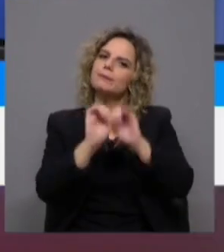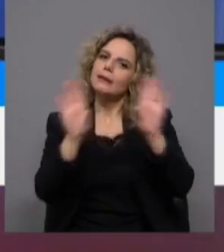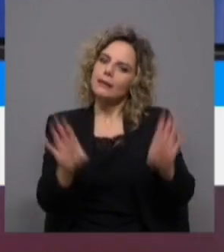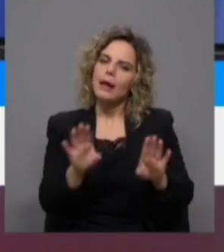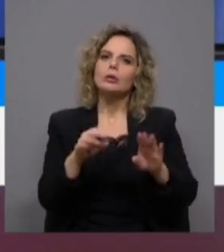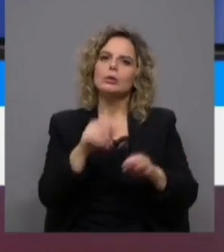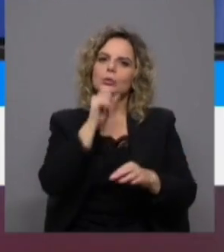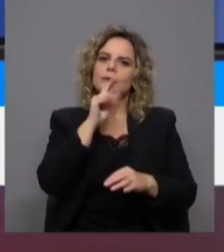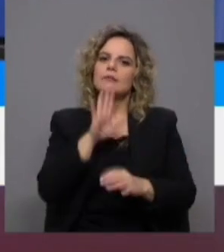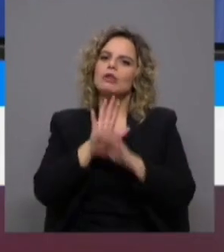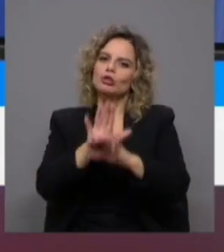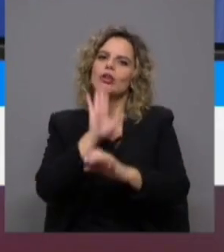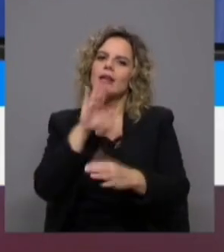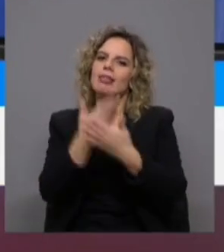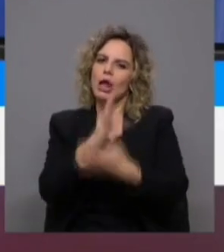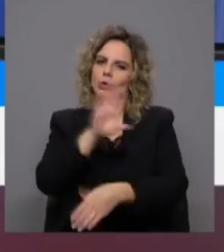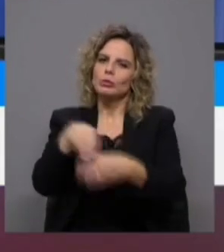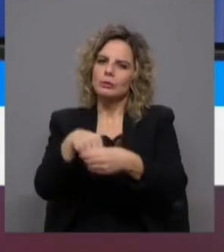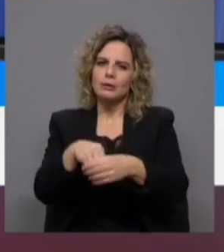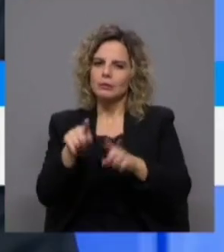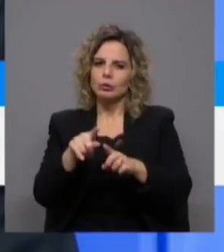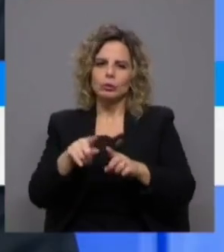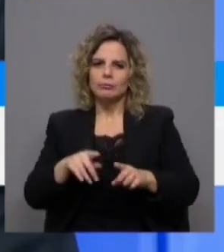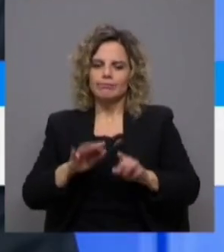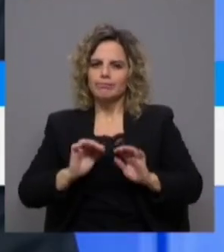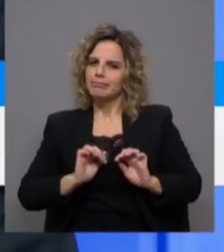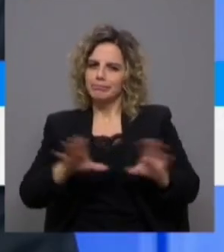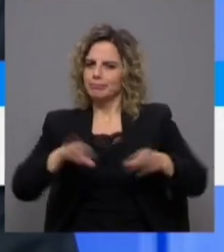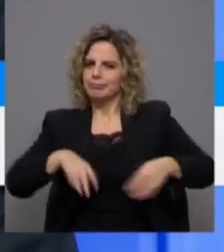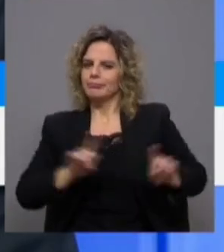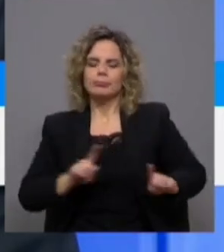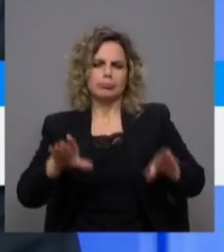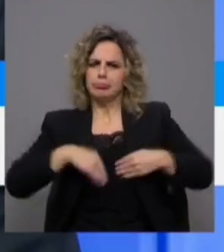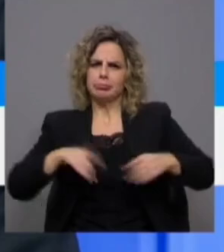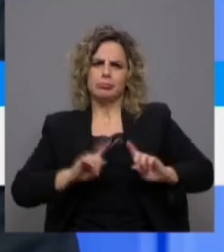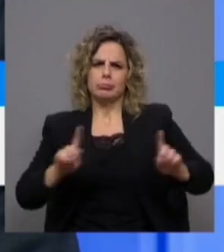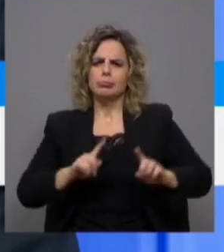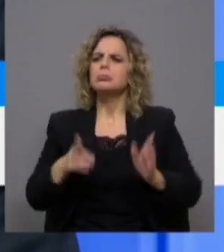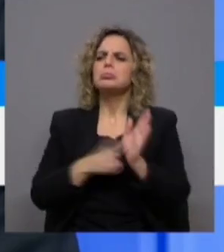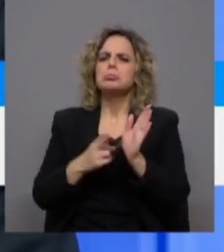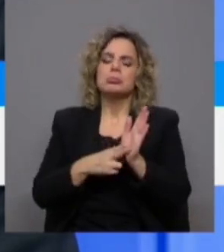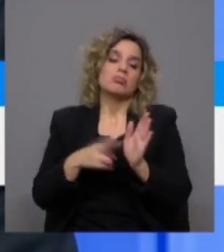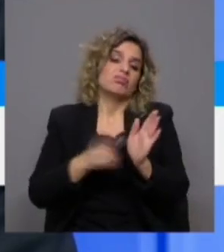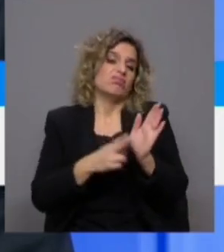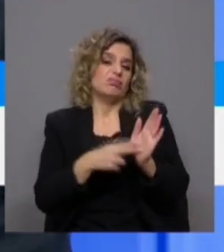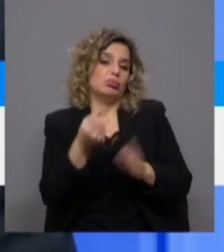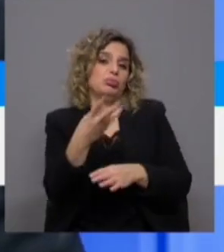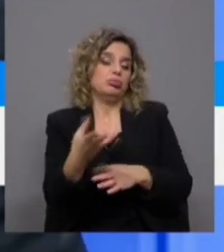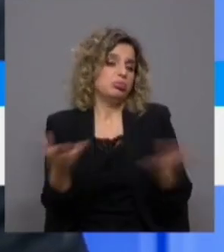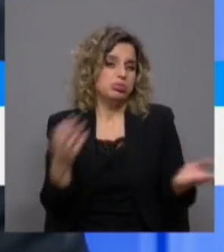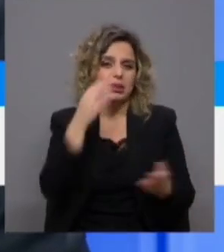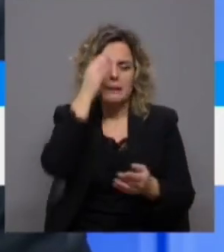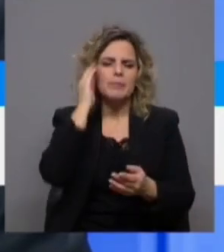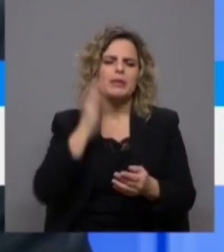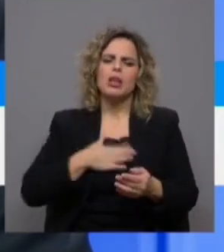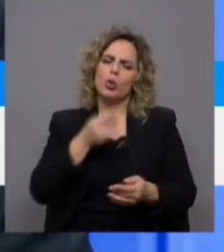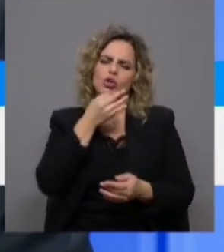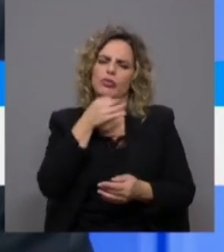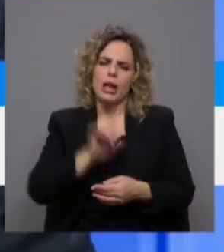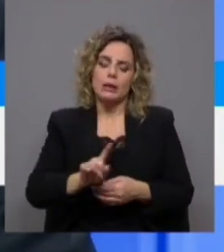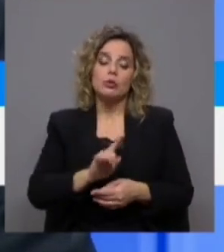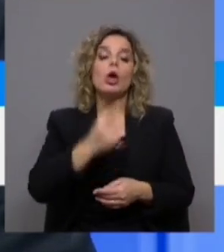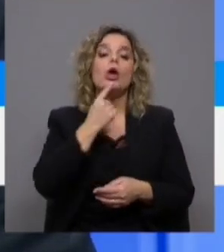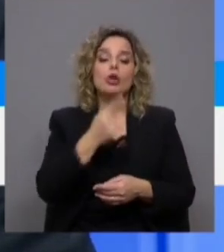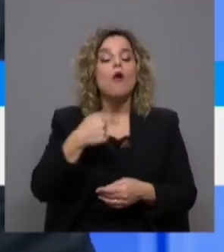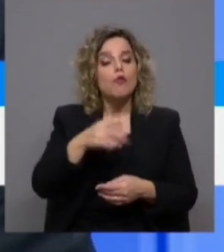do chega a fazer parte dessa função na descarta corretamente os carros comportamento e Por que razão não há muitíssimas razões e eu não gosto muito falar nisso já disse uma vez